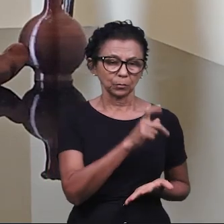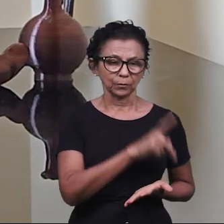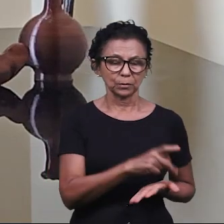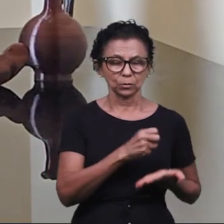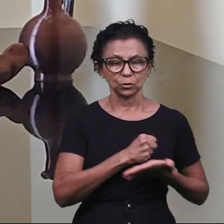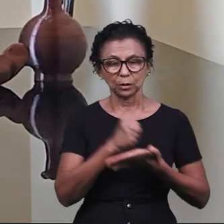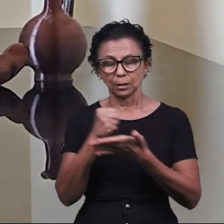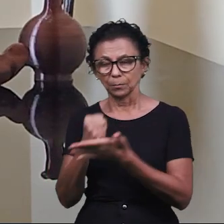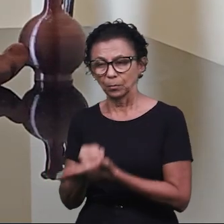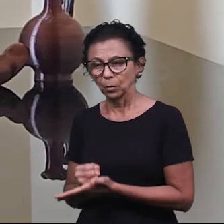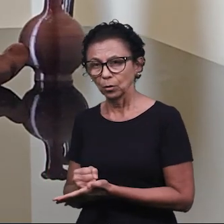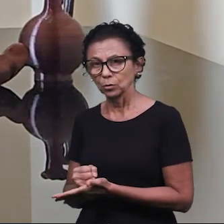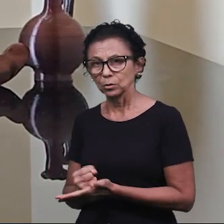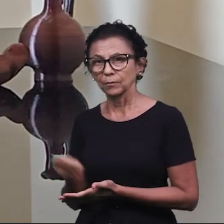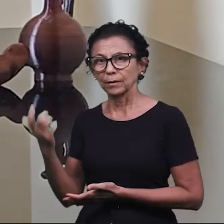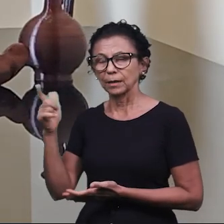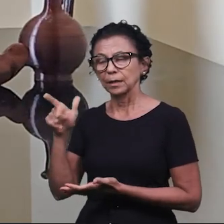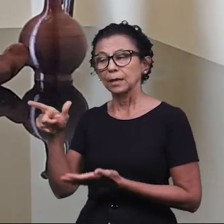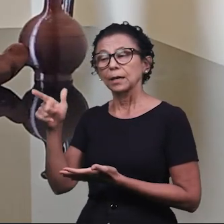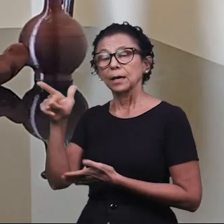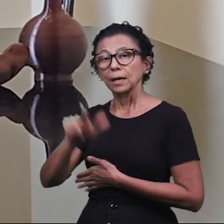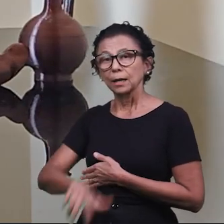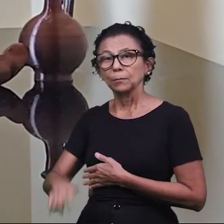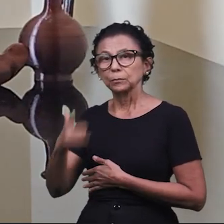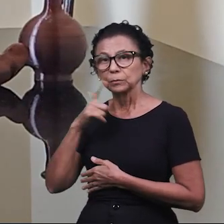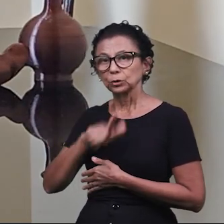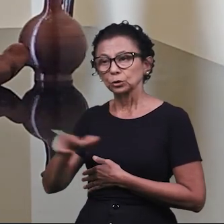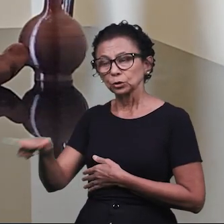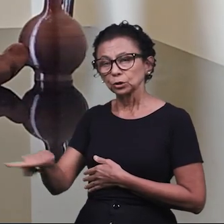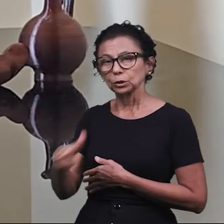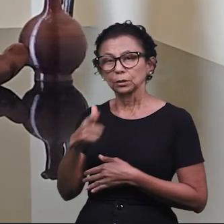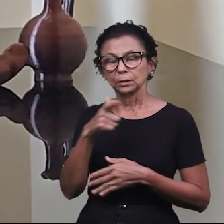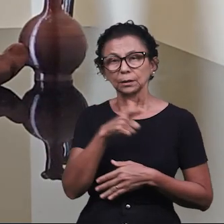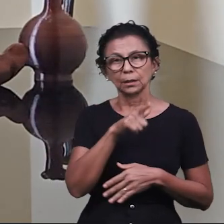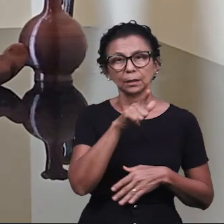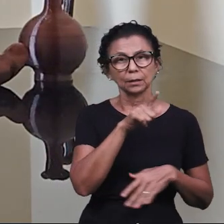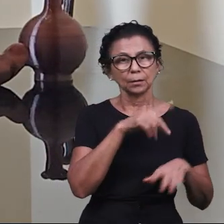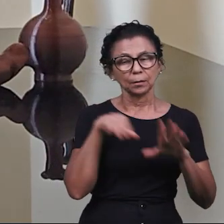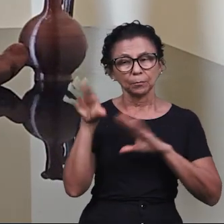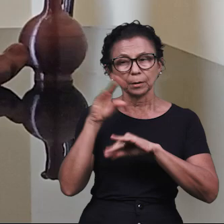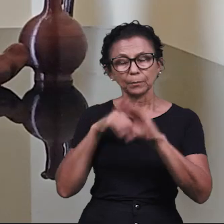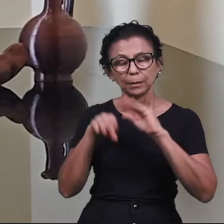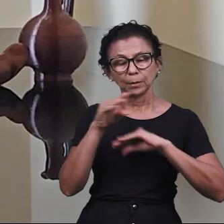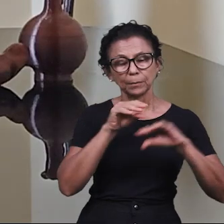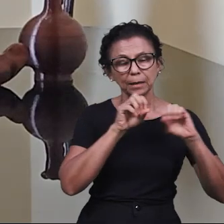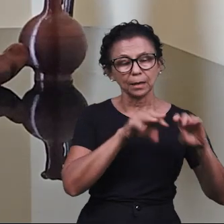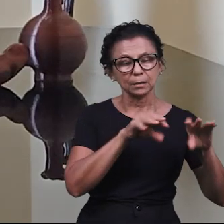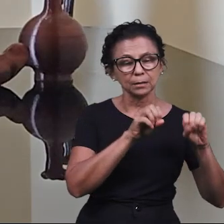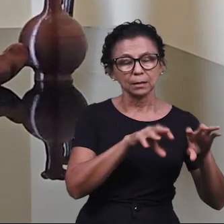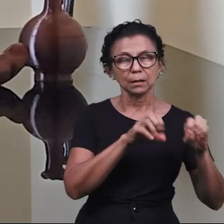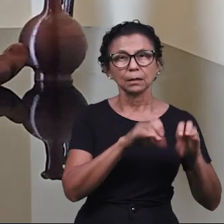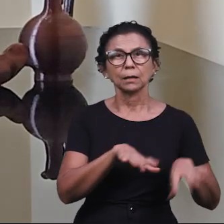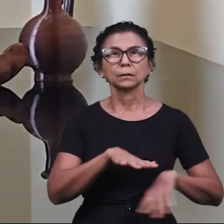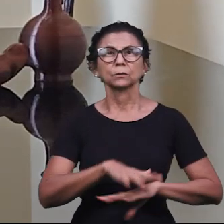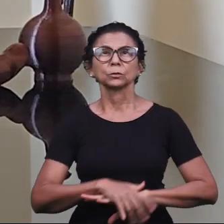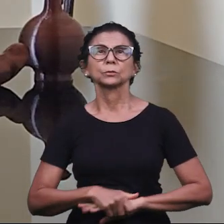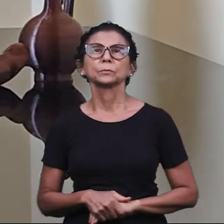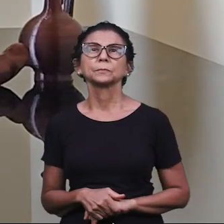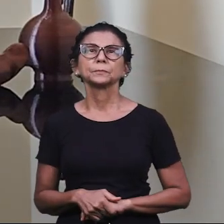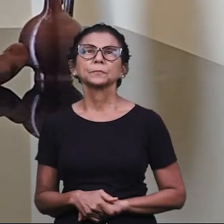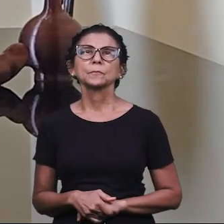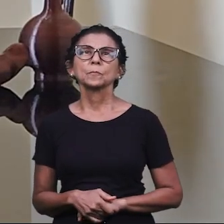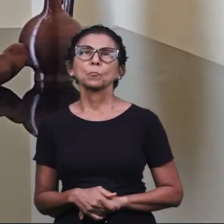criança dispersou um pouquinho a atenção, traz para a aula. Então, a professora de apoio, ela não interrompe a professora